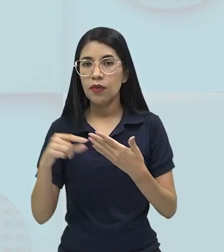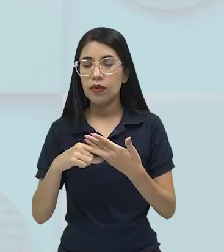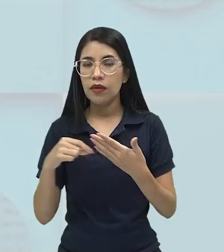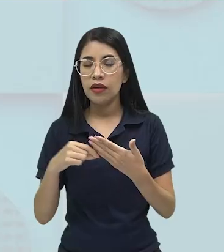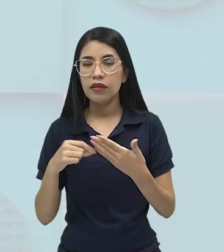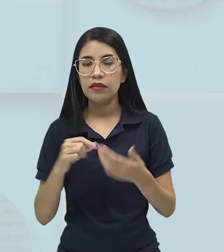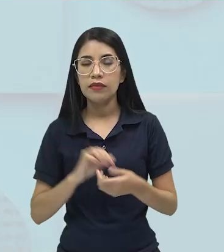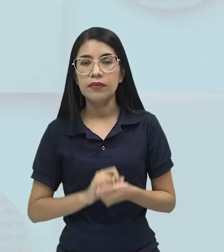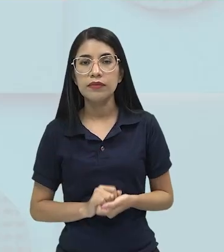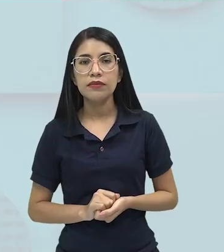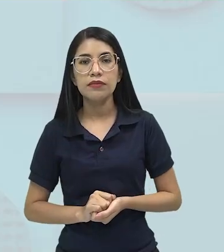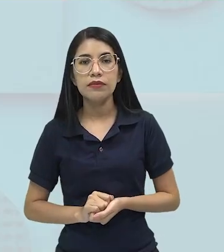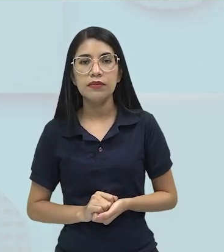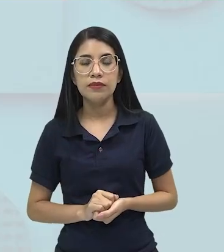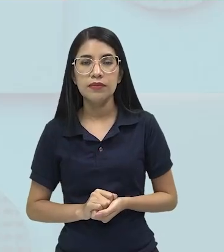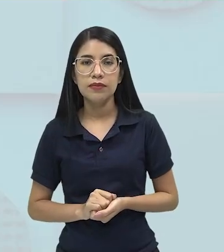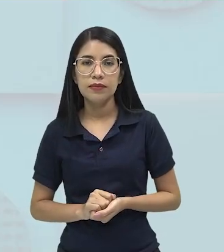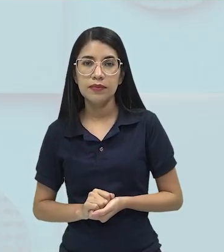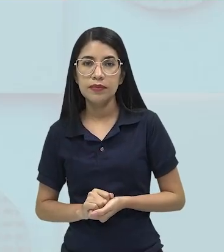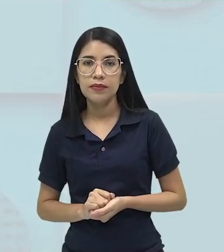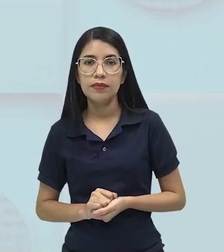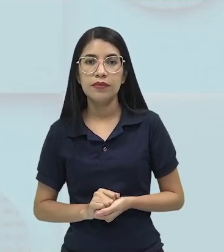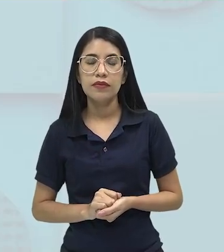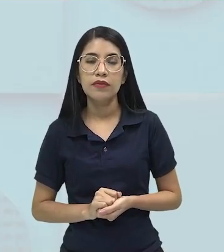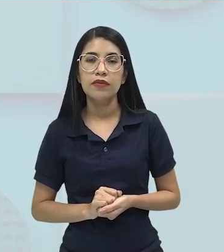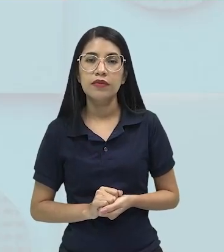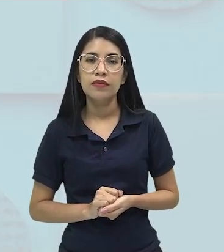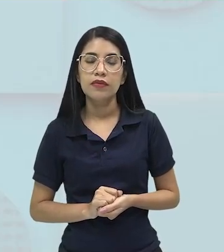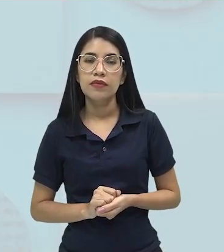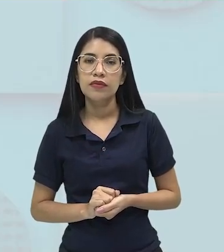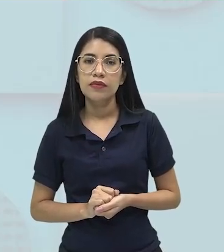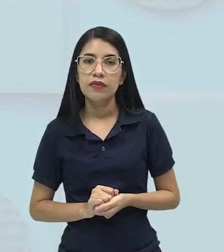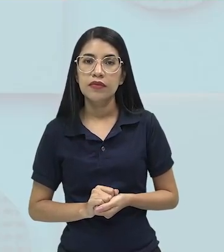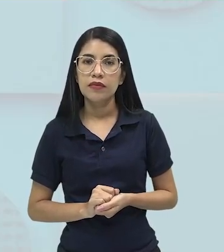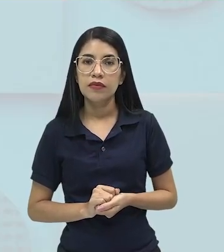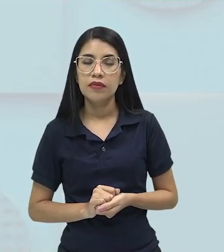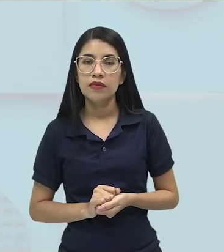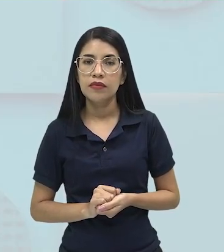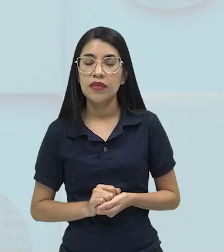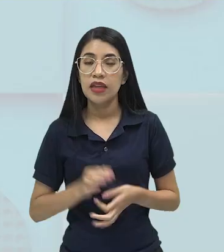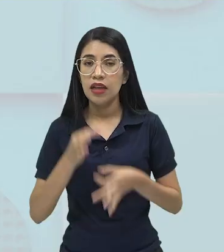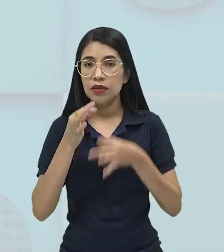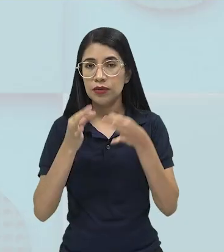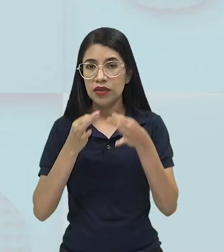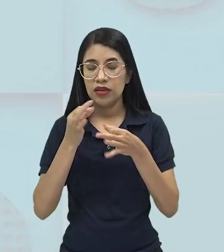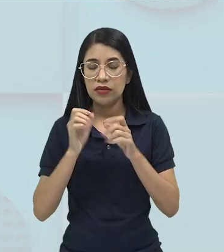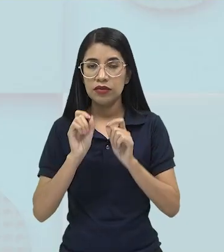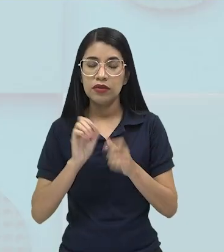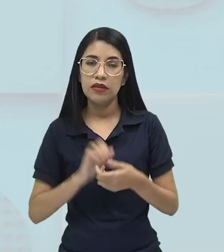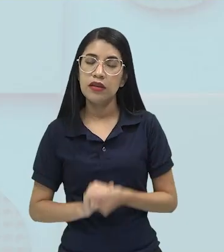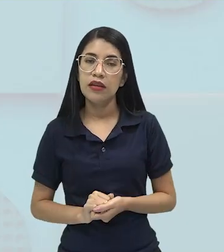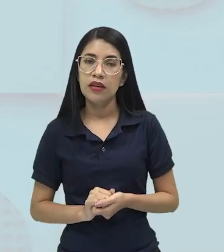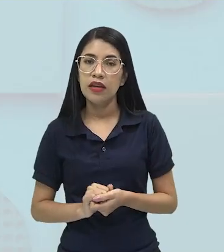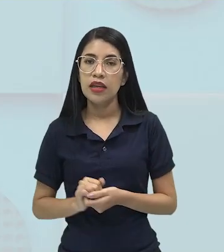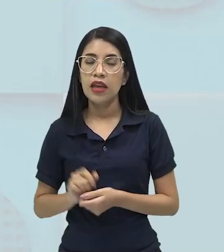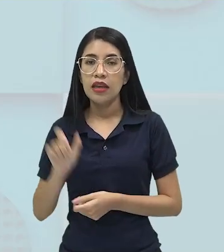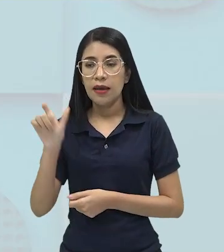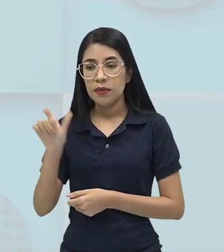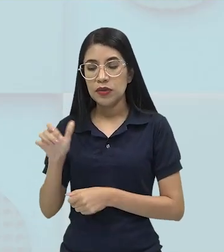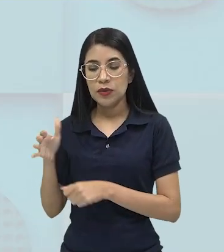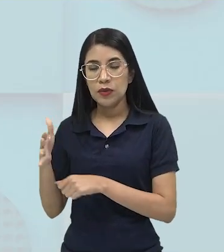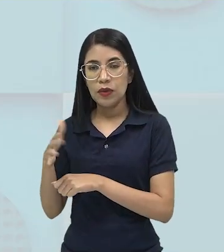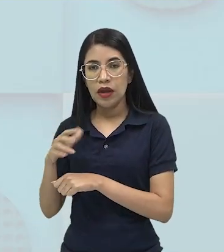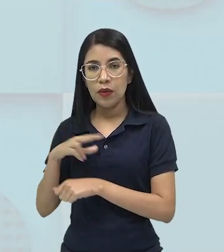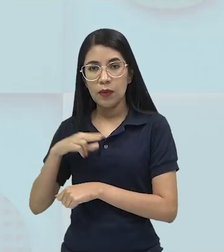de papéis aí, né? Ele está sugerindo que o colonizador